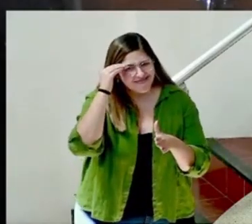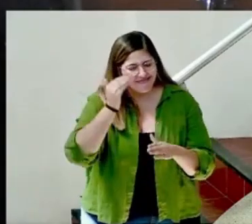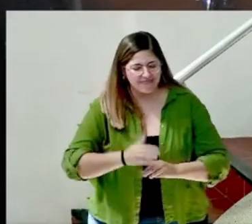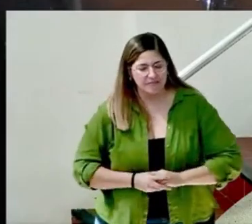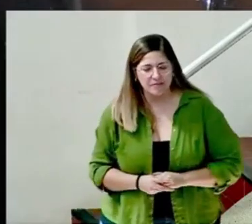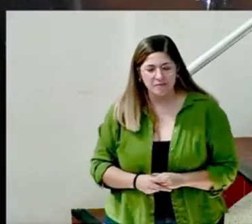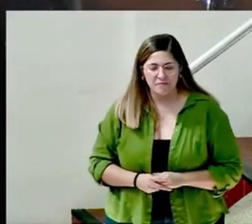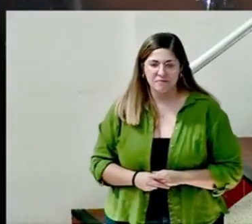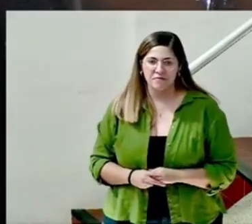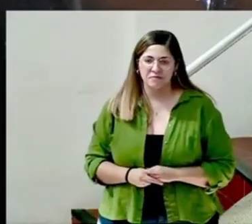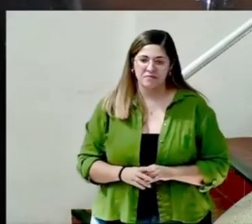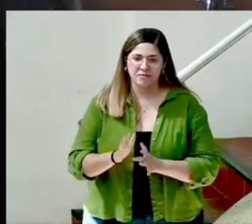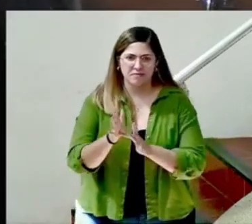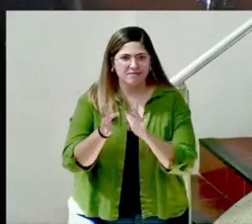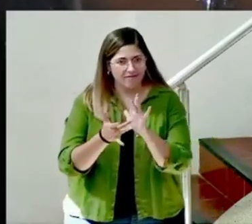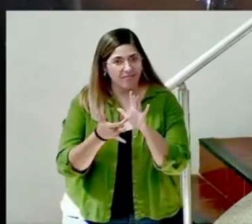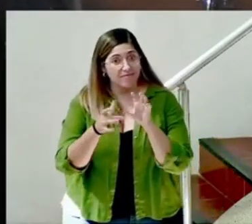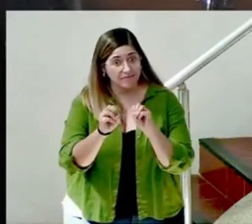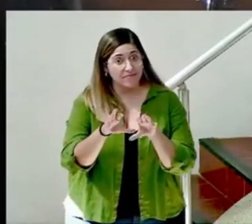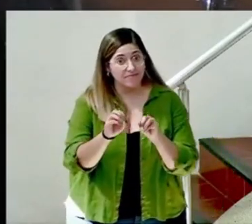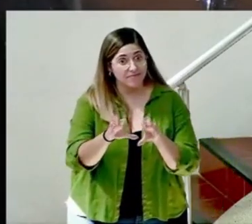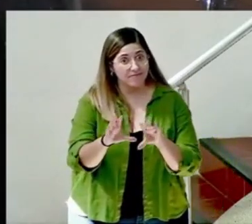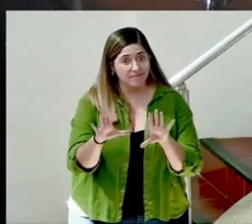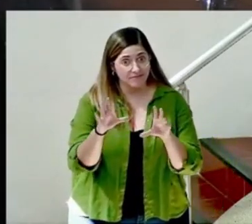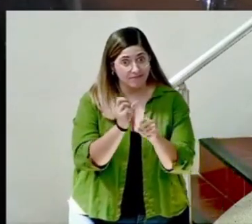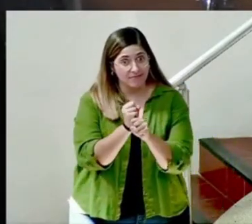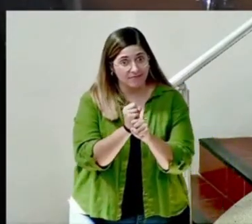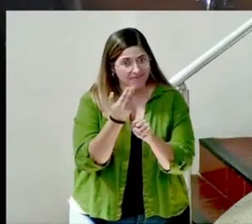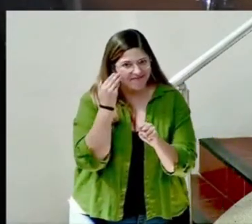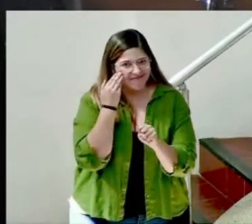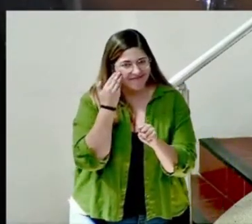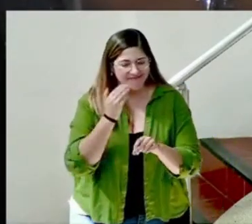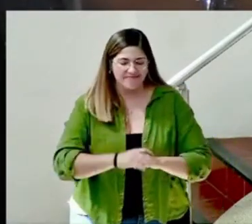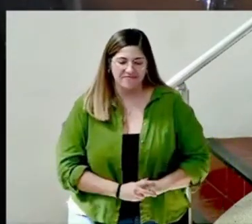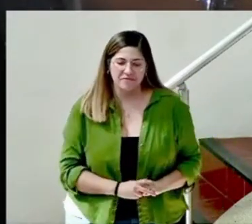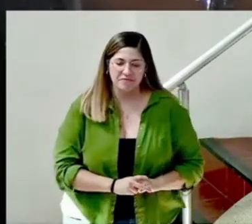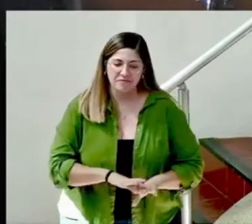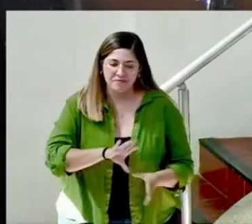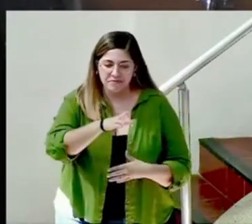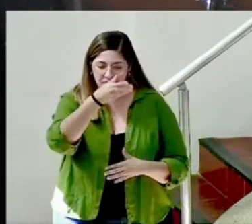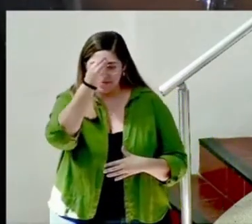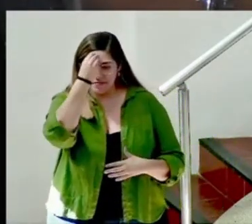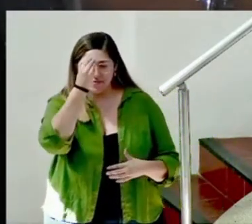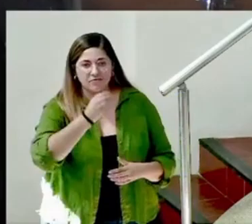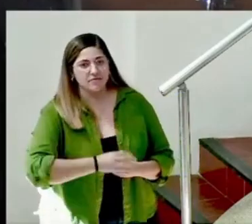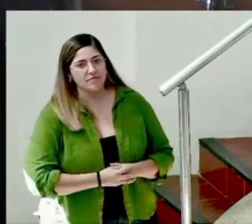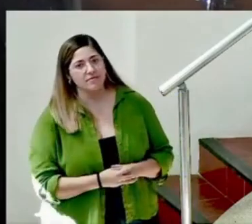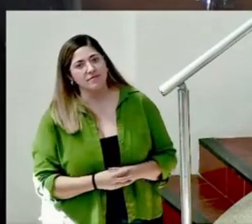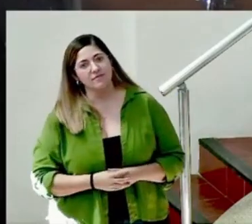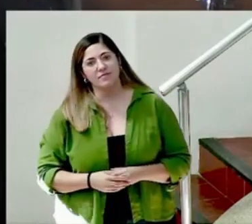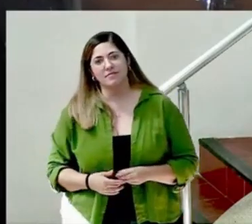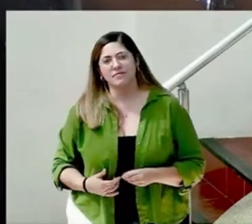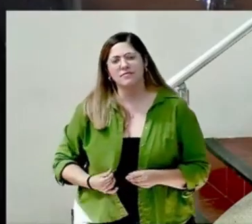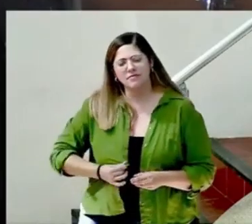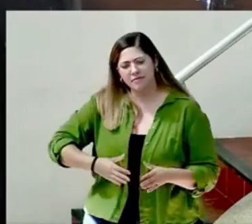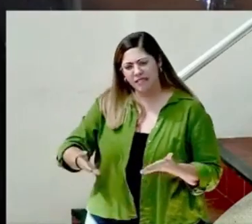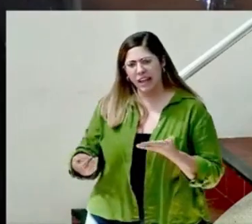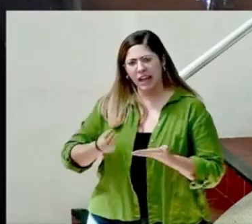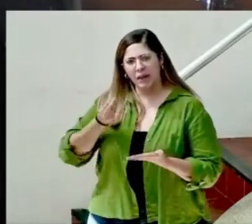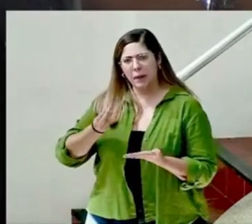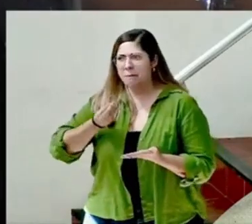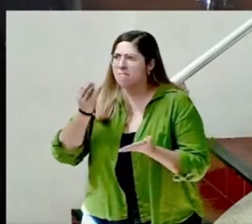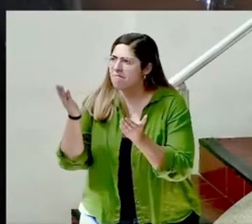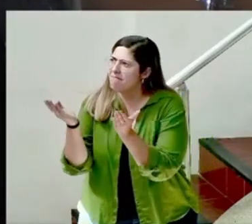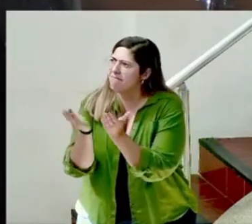de Jesus, de forma resumida. A vida humana é conduzida,